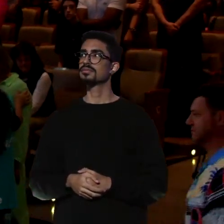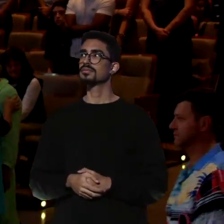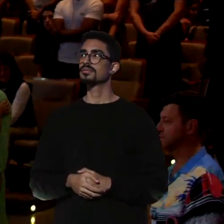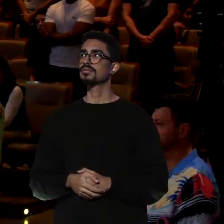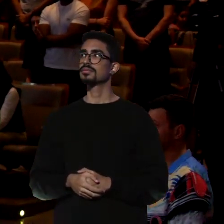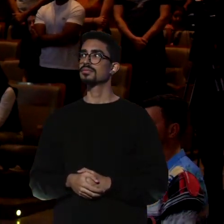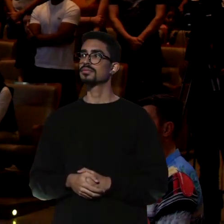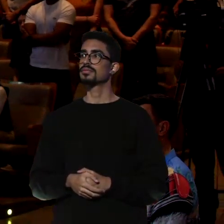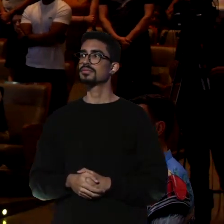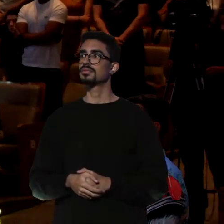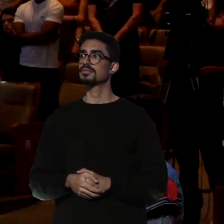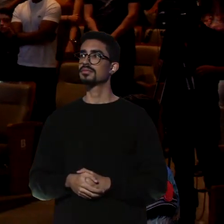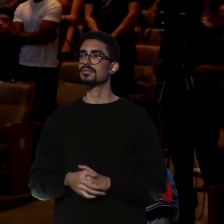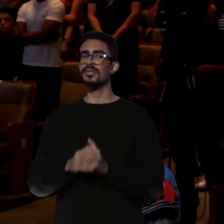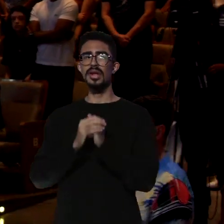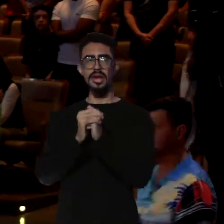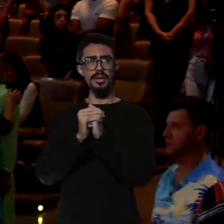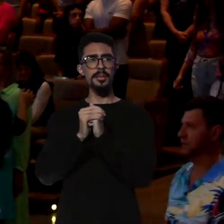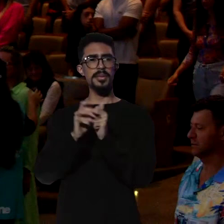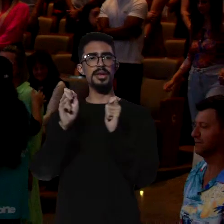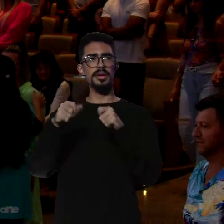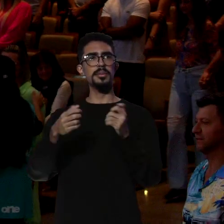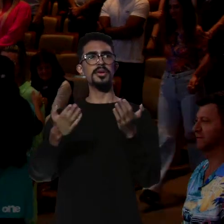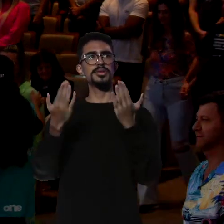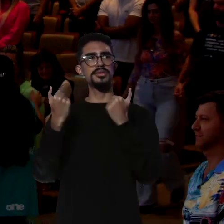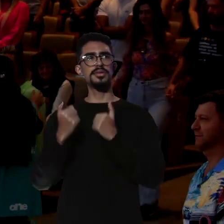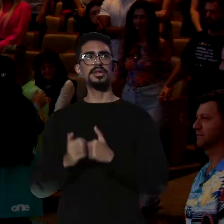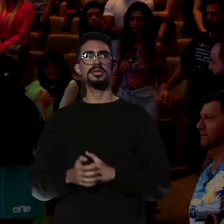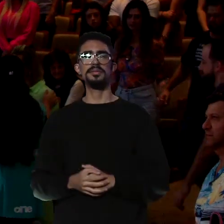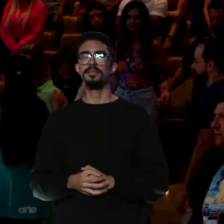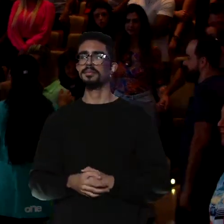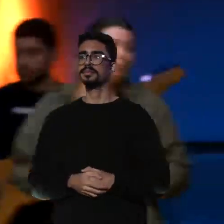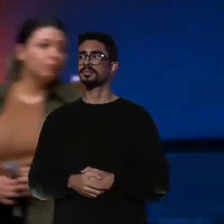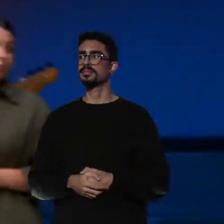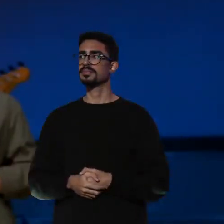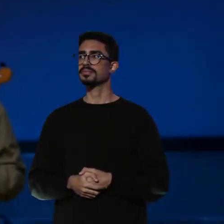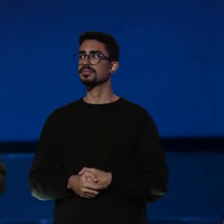Tem gente ali em cima vindo, aqui embaixo. Pode vir, pode vir. Pode vir, pode vir.